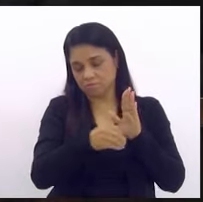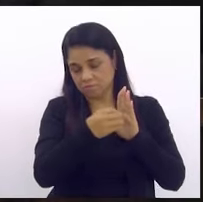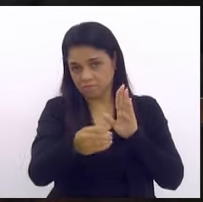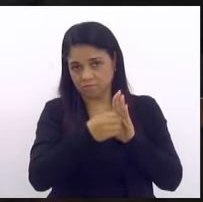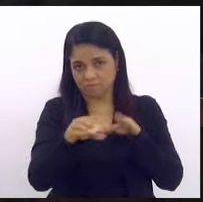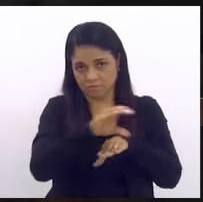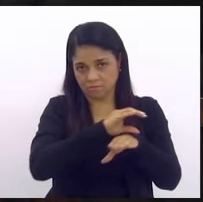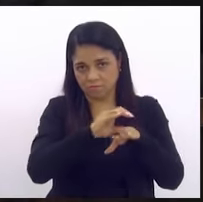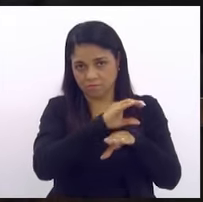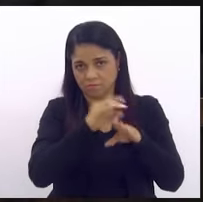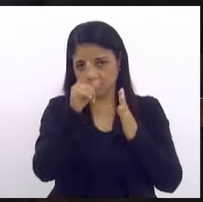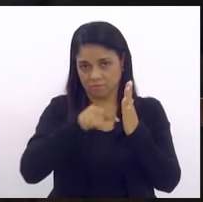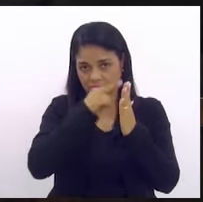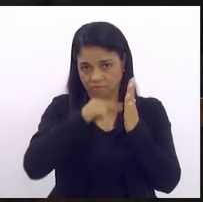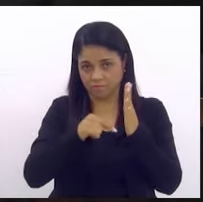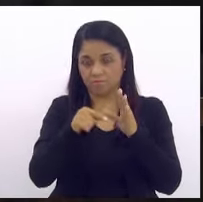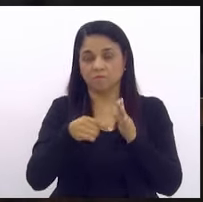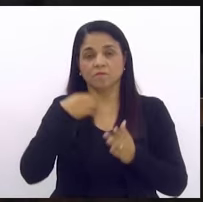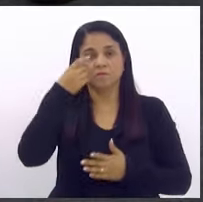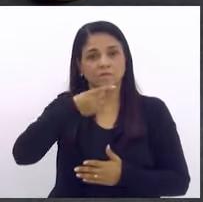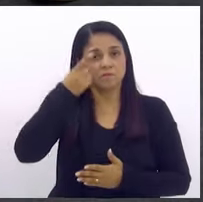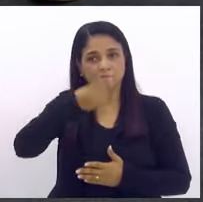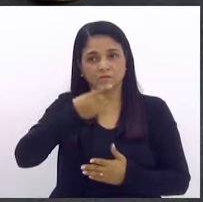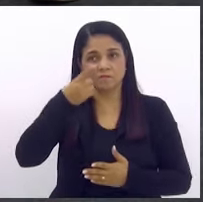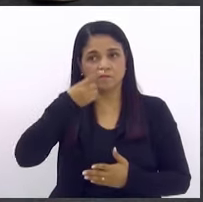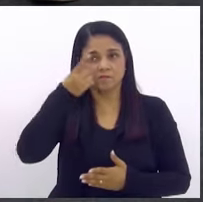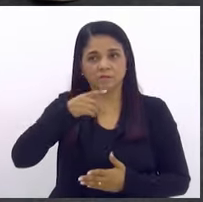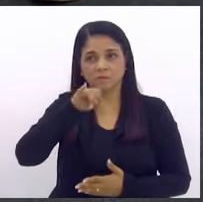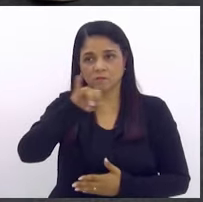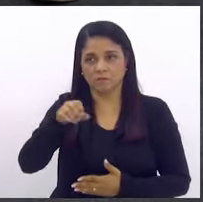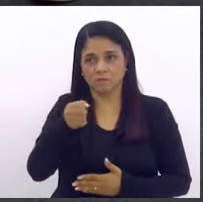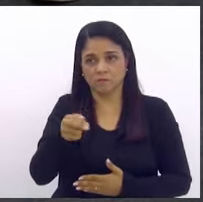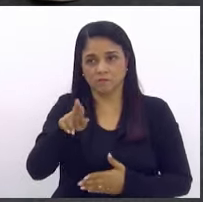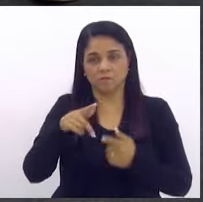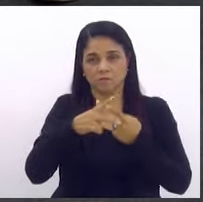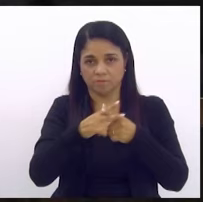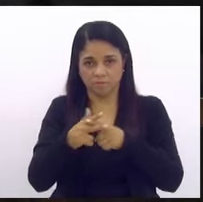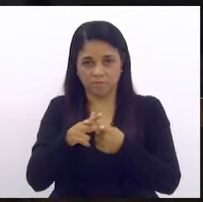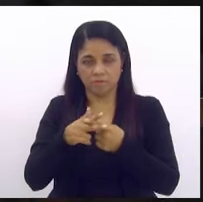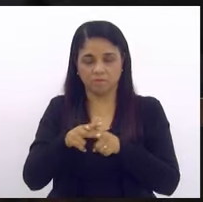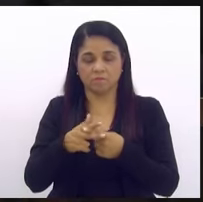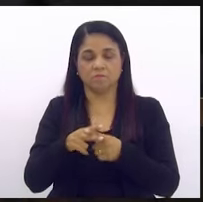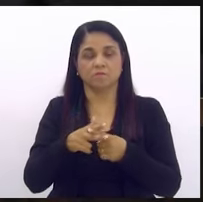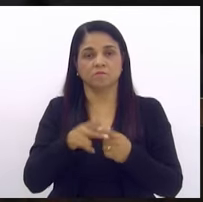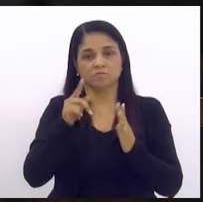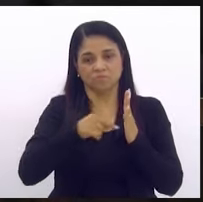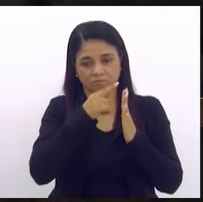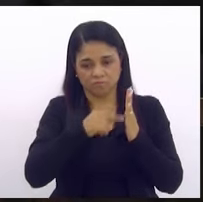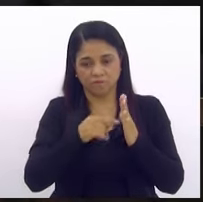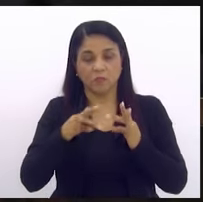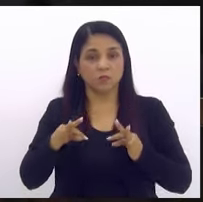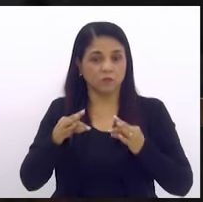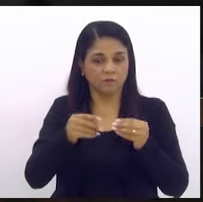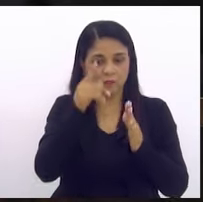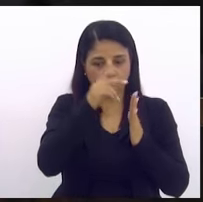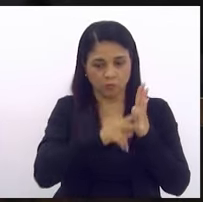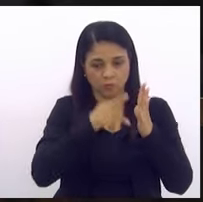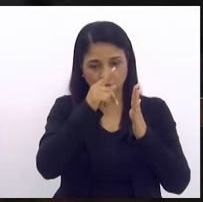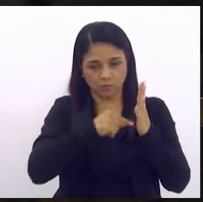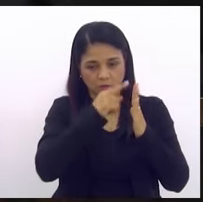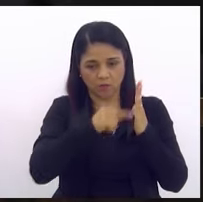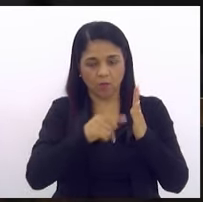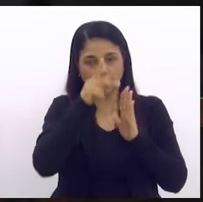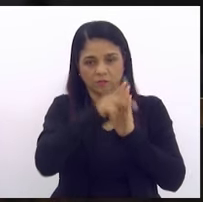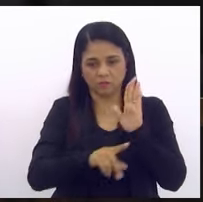e Vetos, para emitir o parecer, deputado Jorge Felipe. Parecer é pela manutenção do veto, presidente. Veto total aposto ao projeto de lei